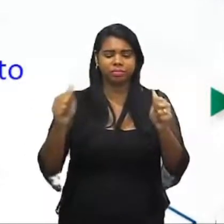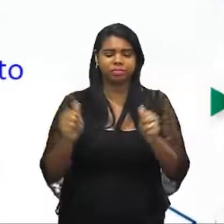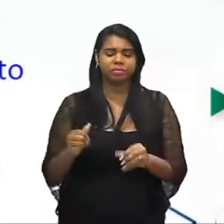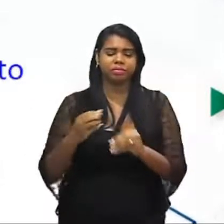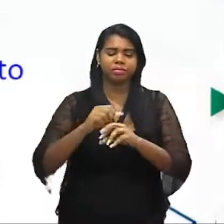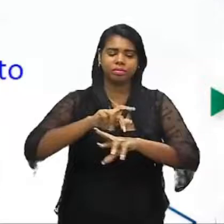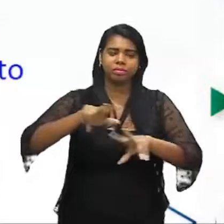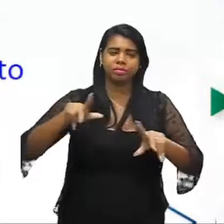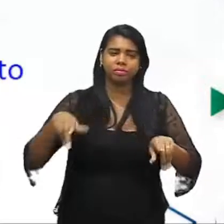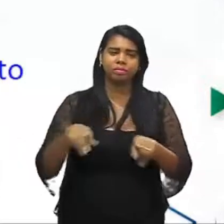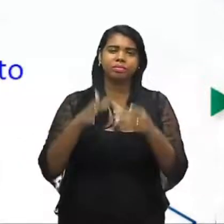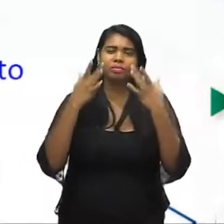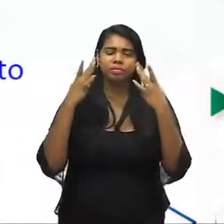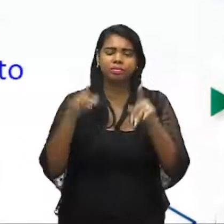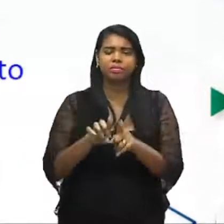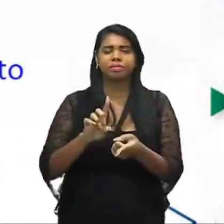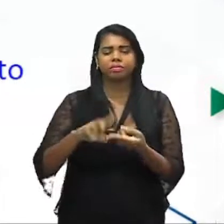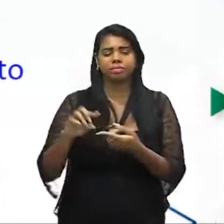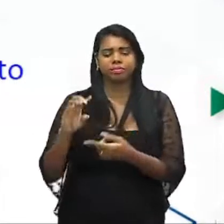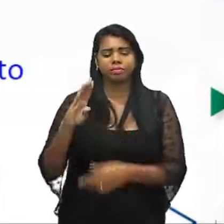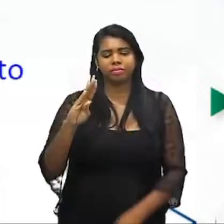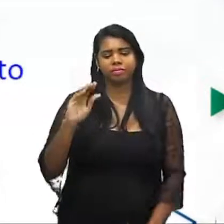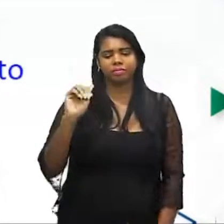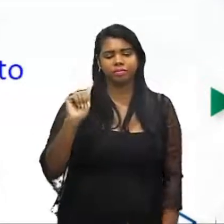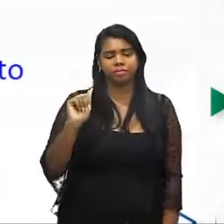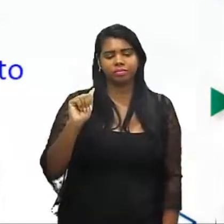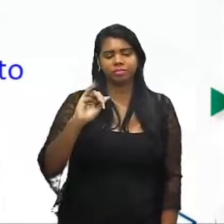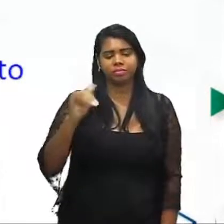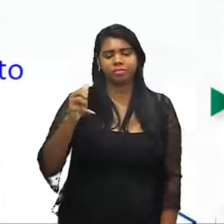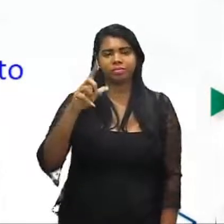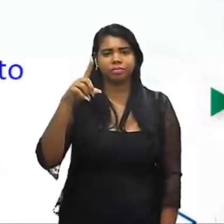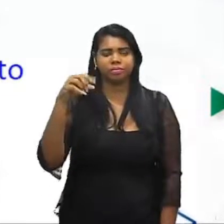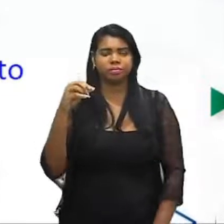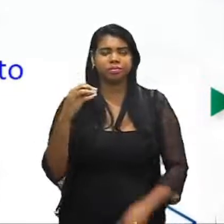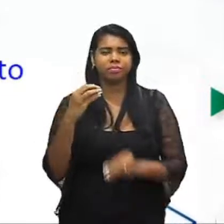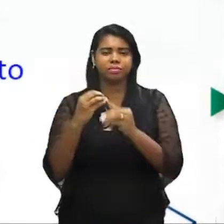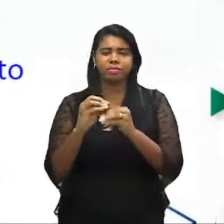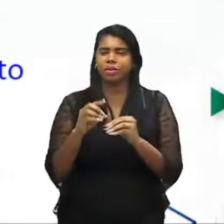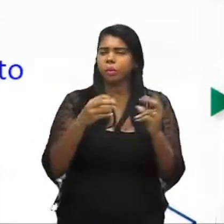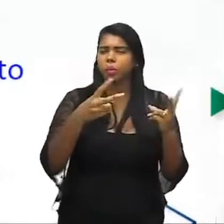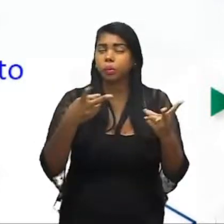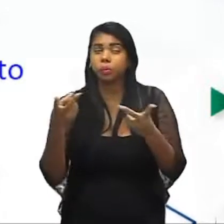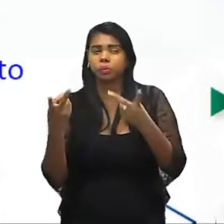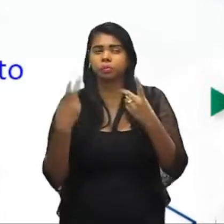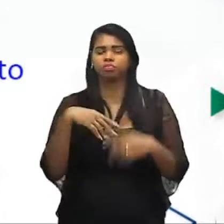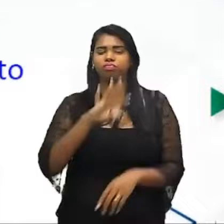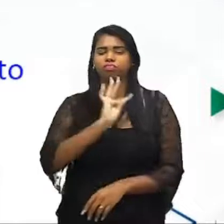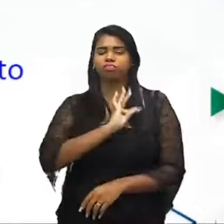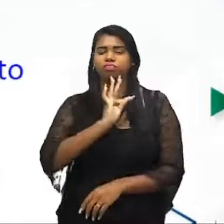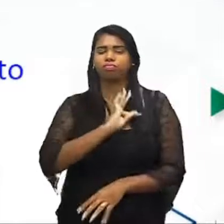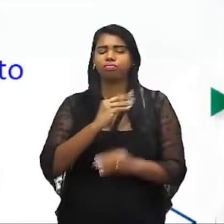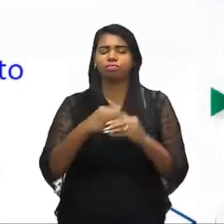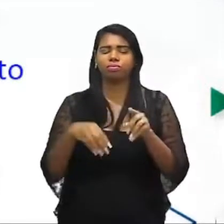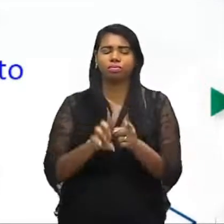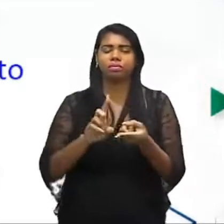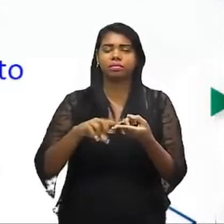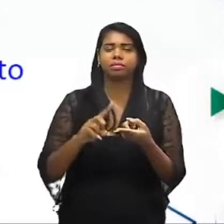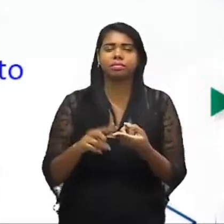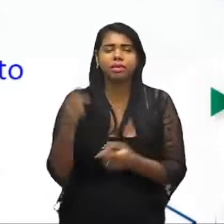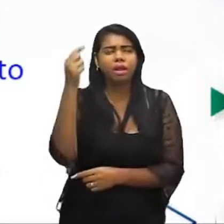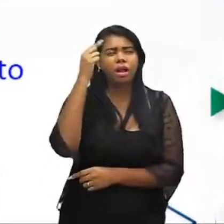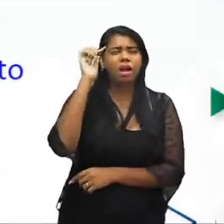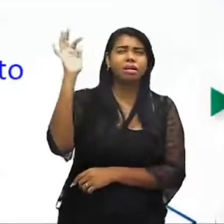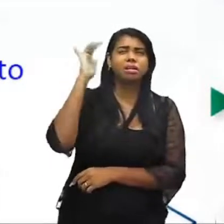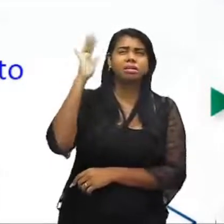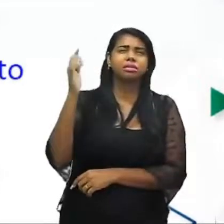outros artistas. Então, Bajado ele não é um artista que visa somente a técnica. Quando um artista ele pensa